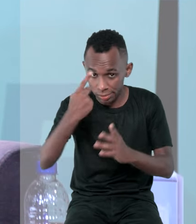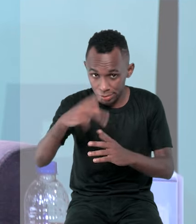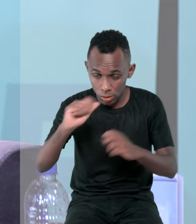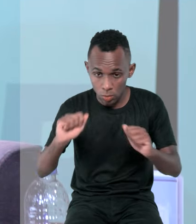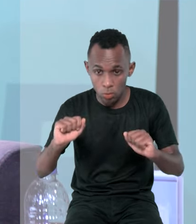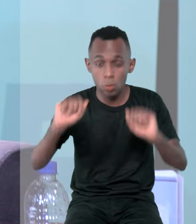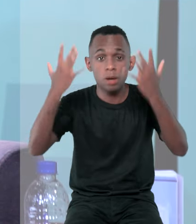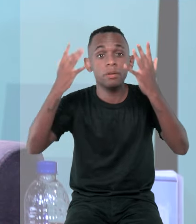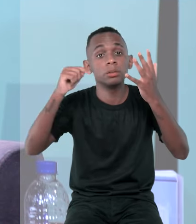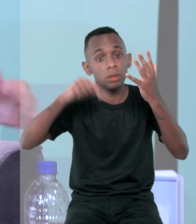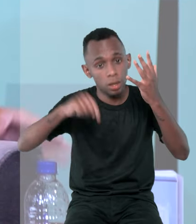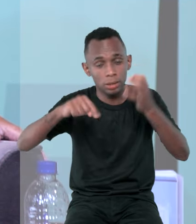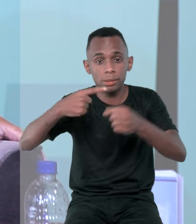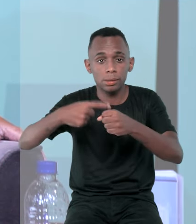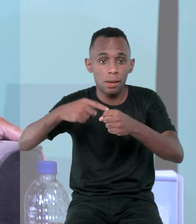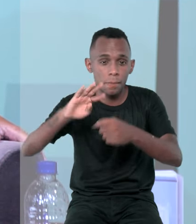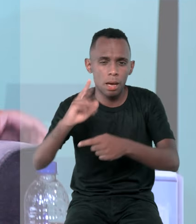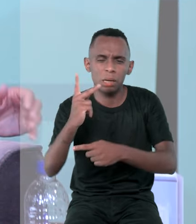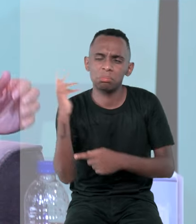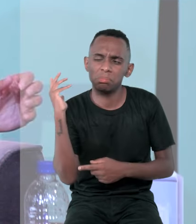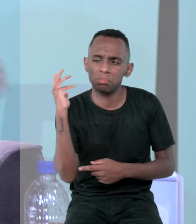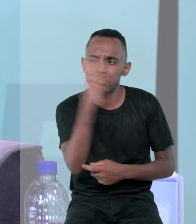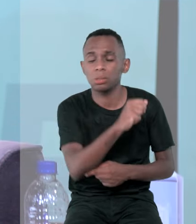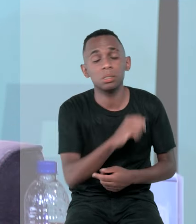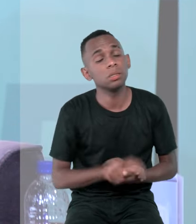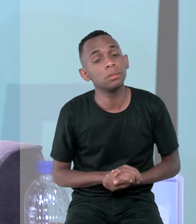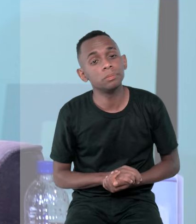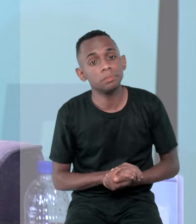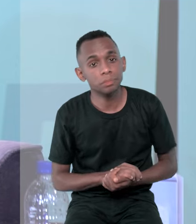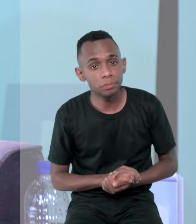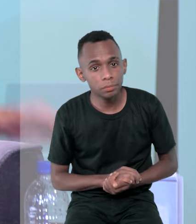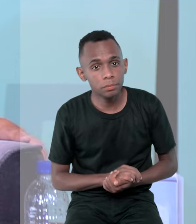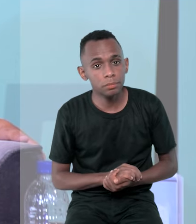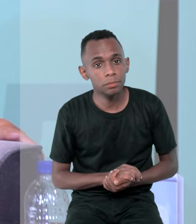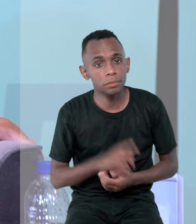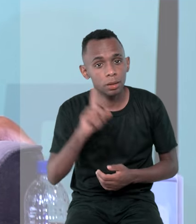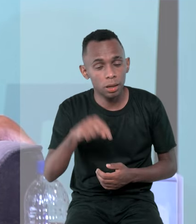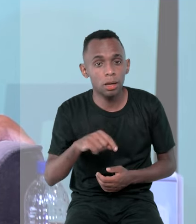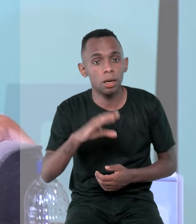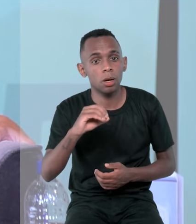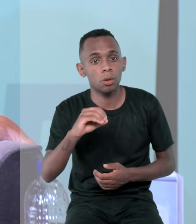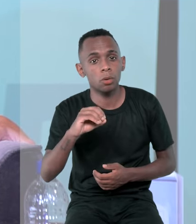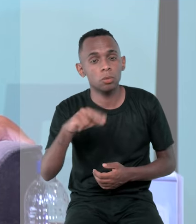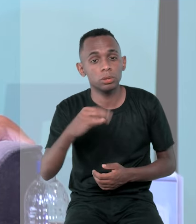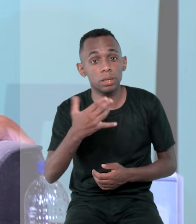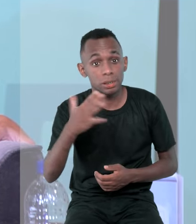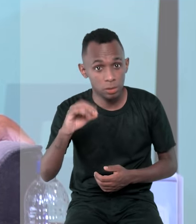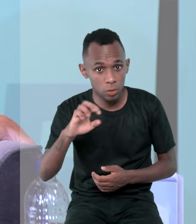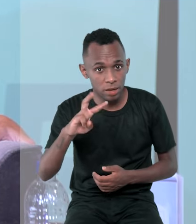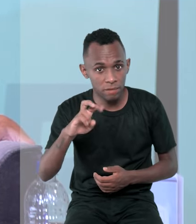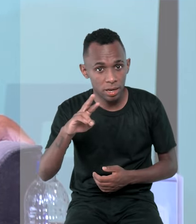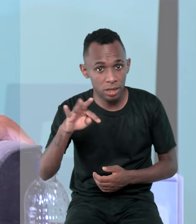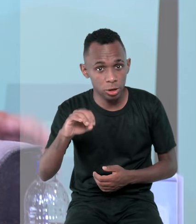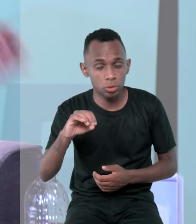uma comemoração aqui também em Belo Horizonte muito bonita, que foi a posse da Conceição Evaristo na Academia Mineira de